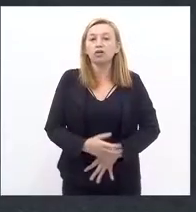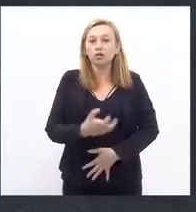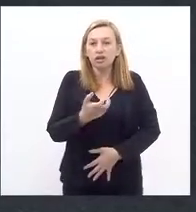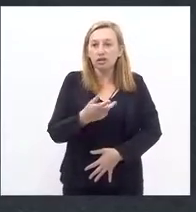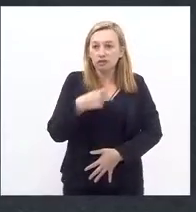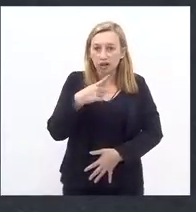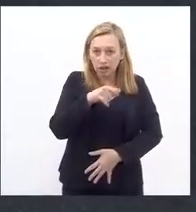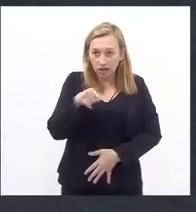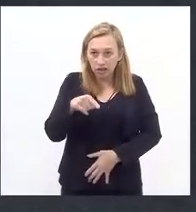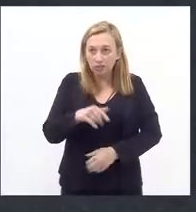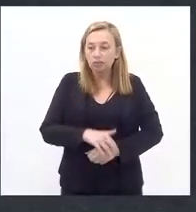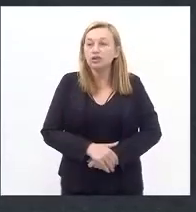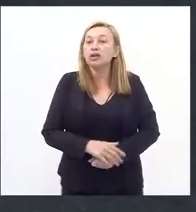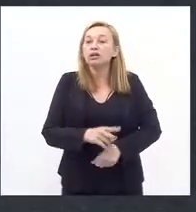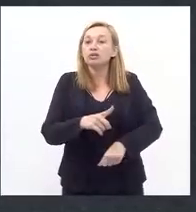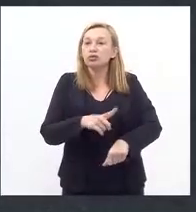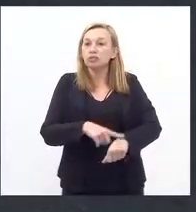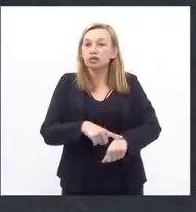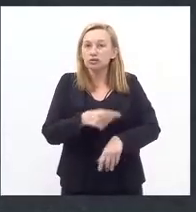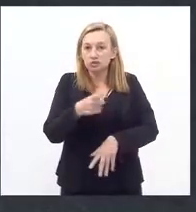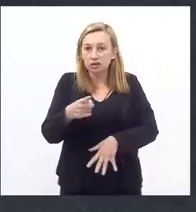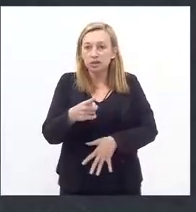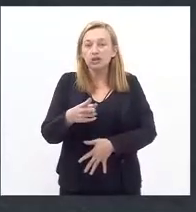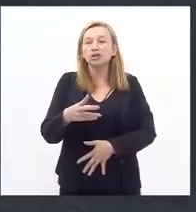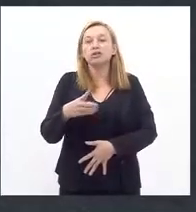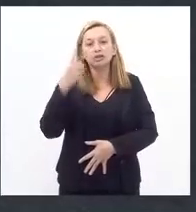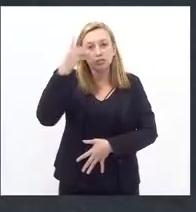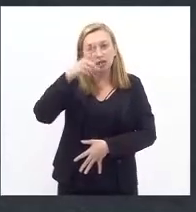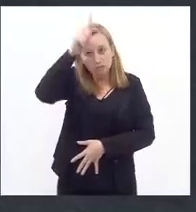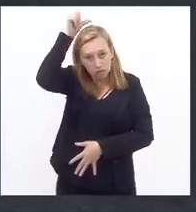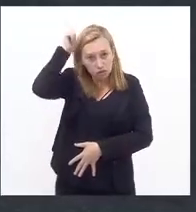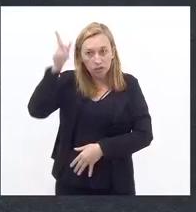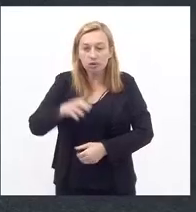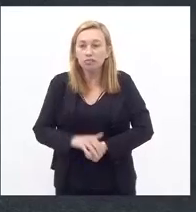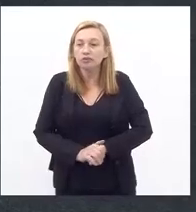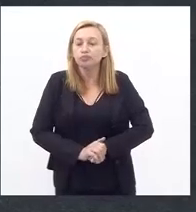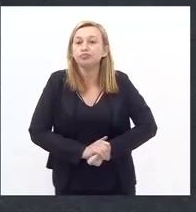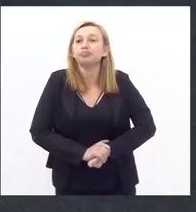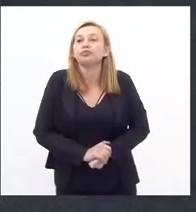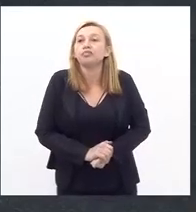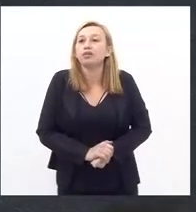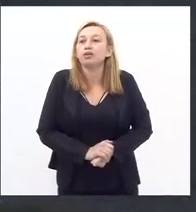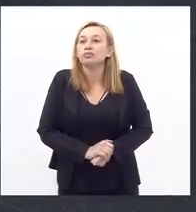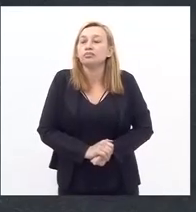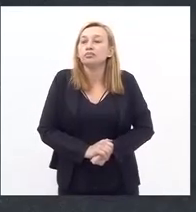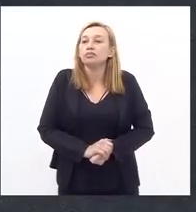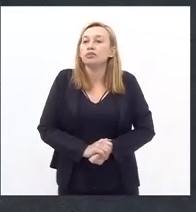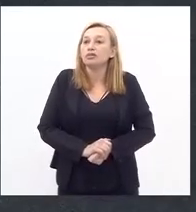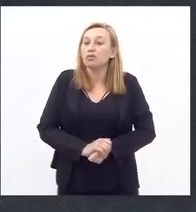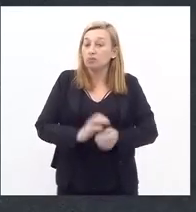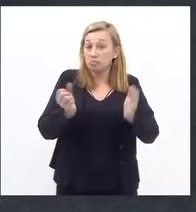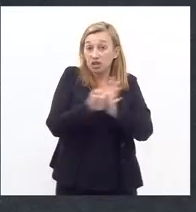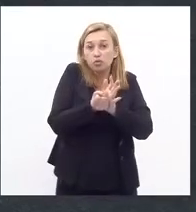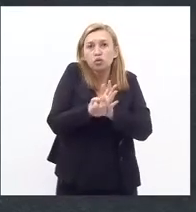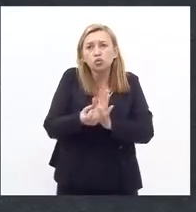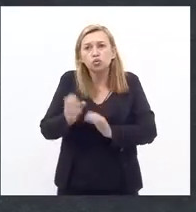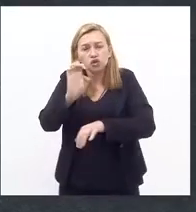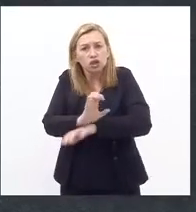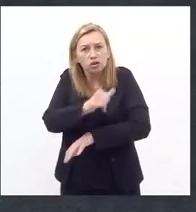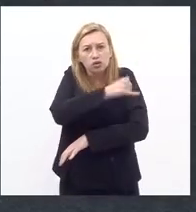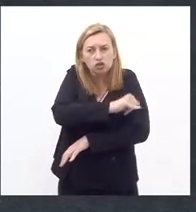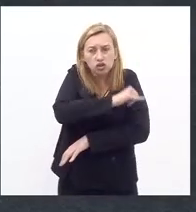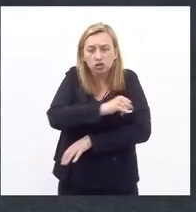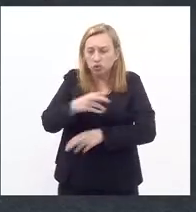já fiz pessoalmente a você mais um desagravo ao Deputado Luiz Paulo que eu considero um patrimônio do Estado do Rio de Janeiro